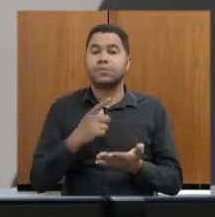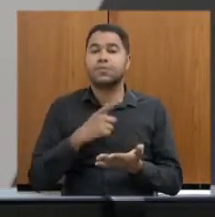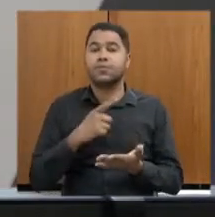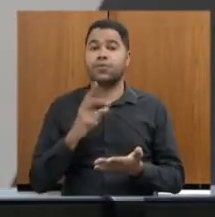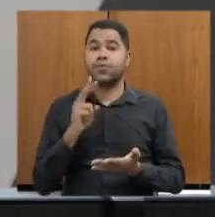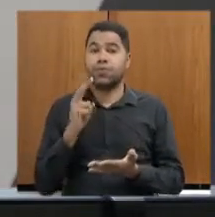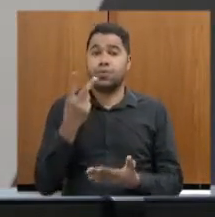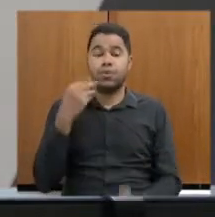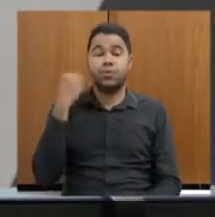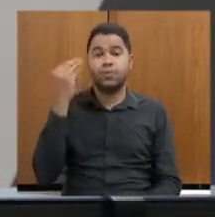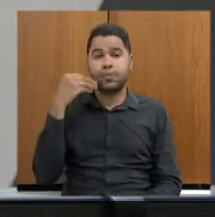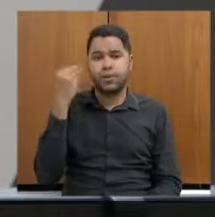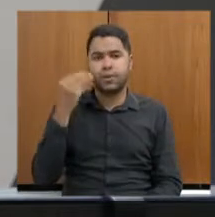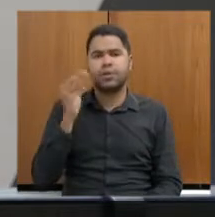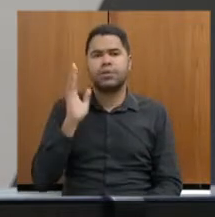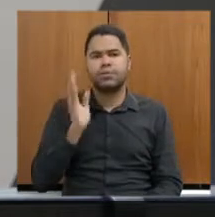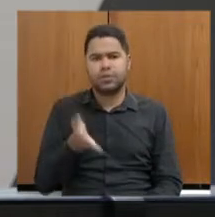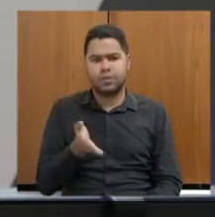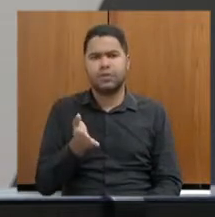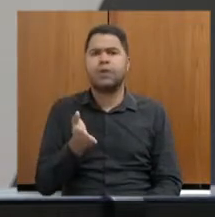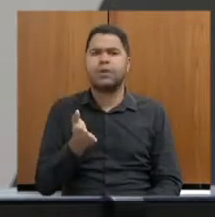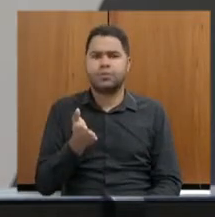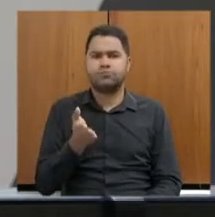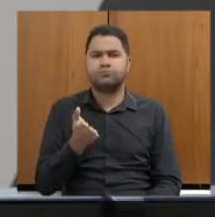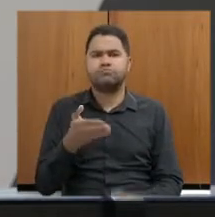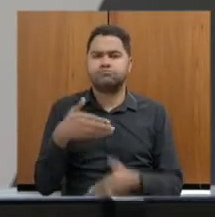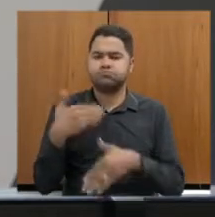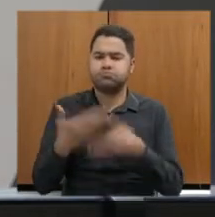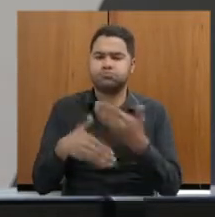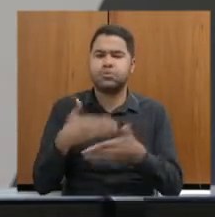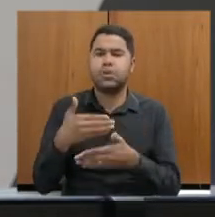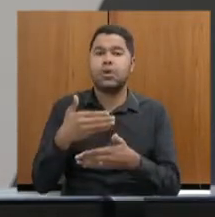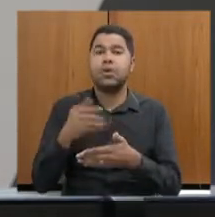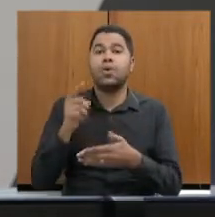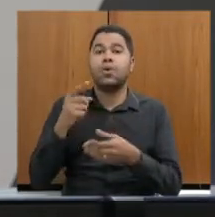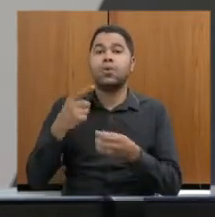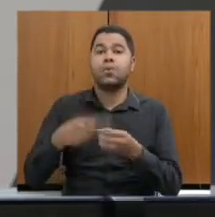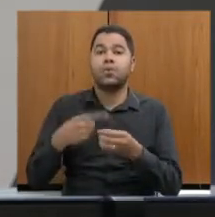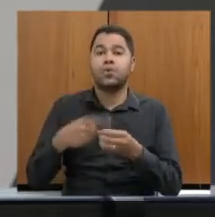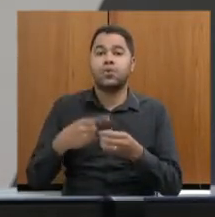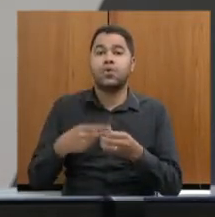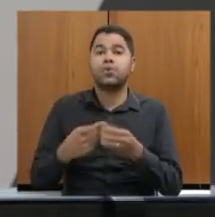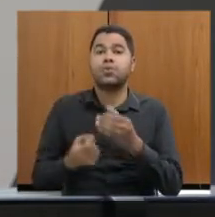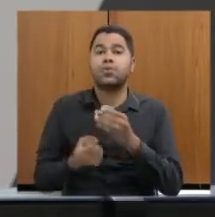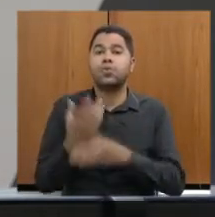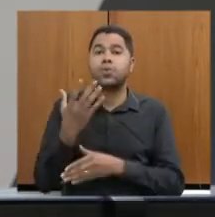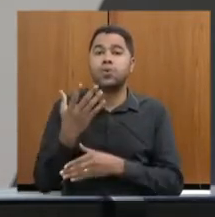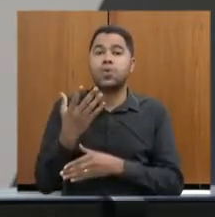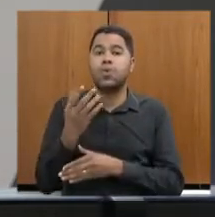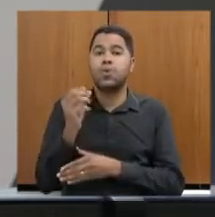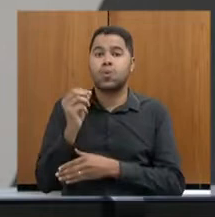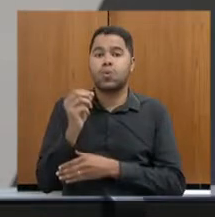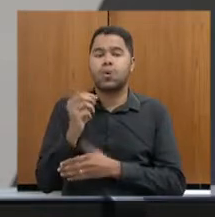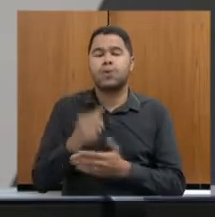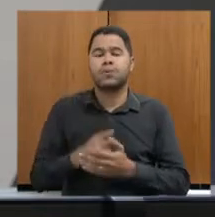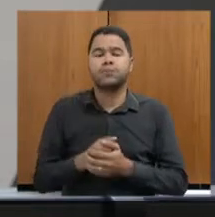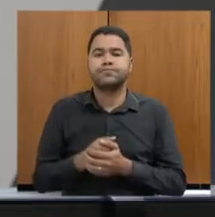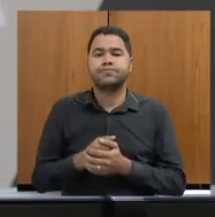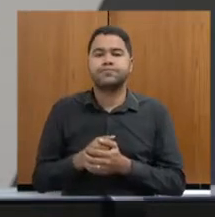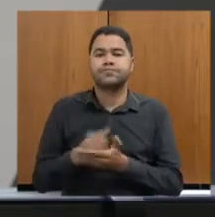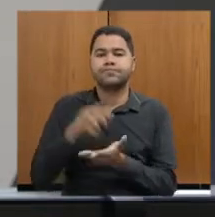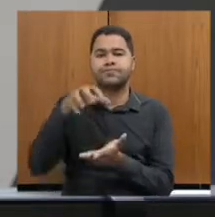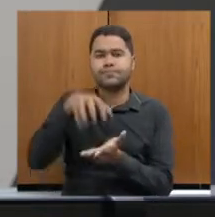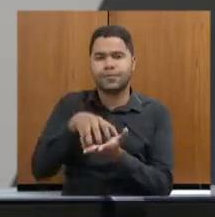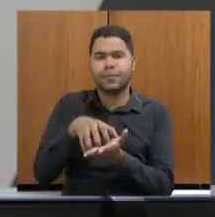Pimenta duas experiências uma já adiantada no município de Ubá que se criou um braço é da